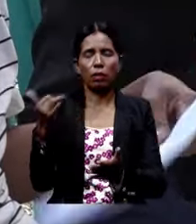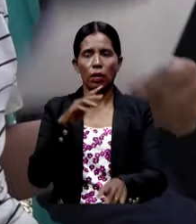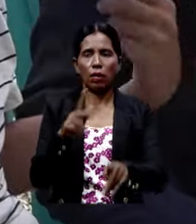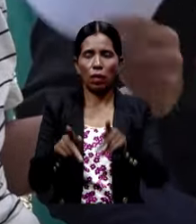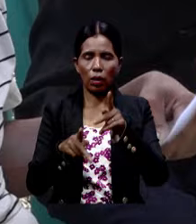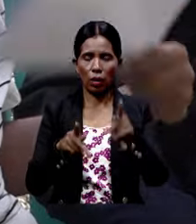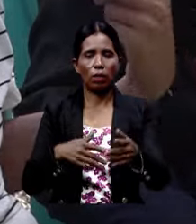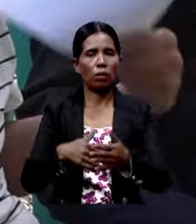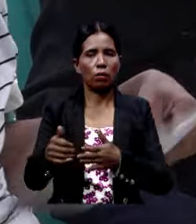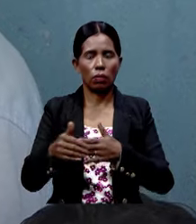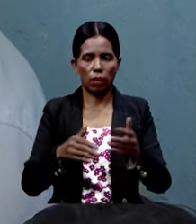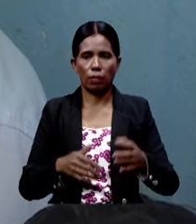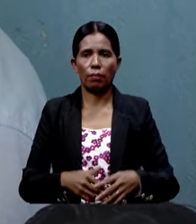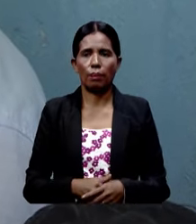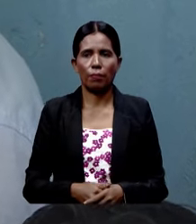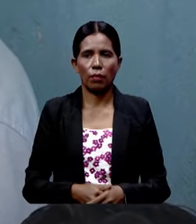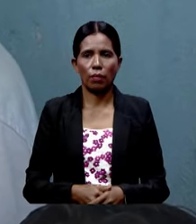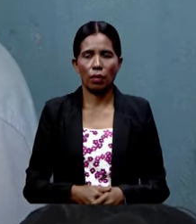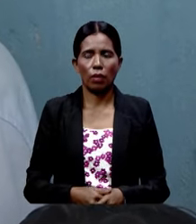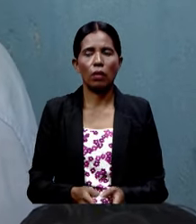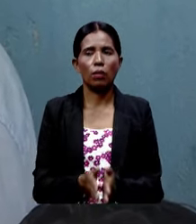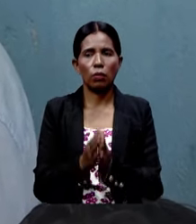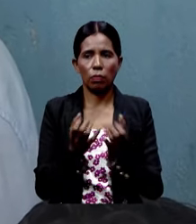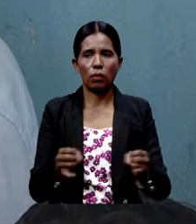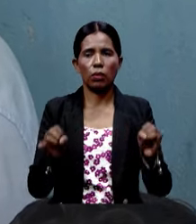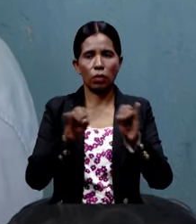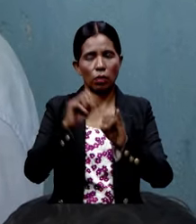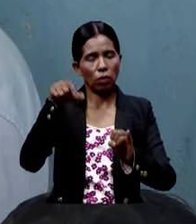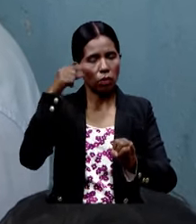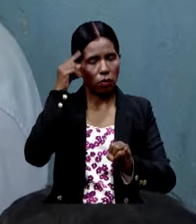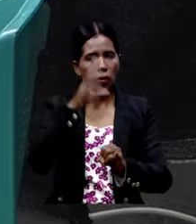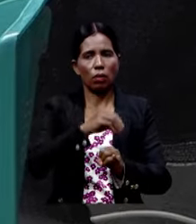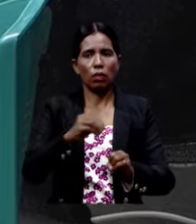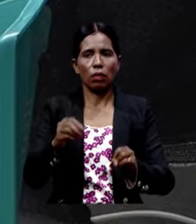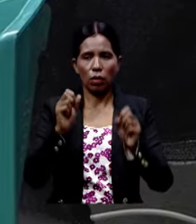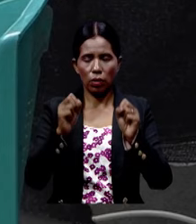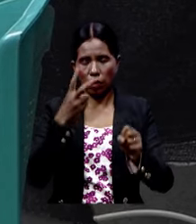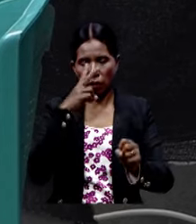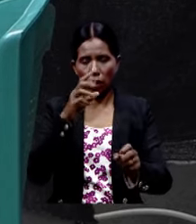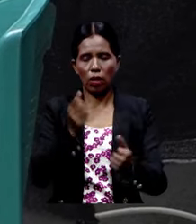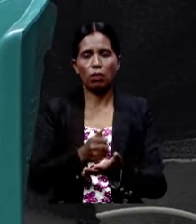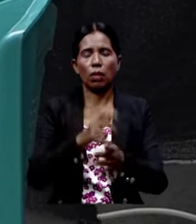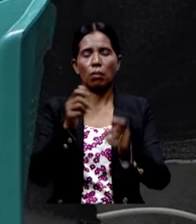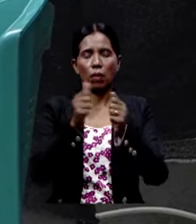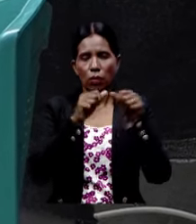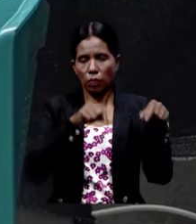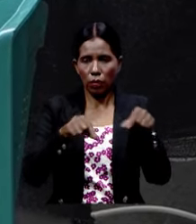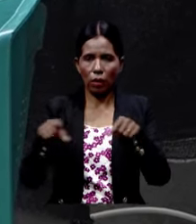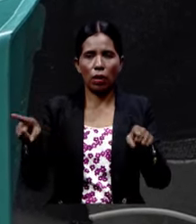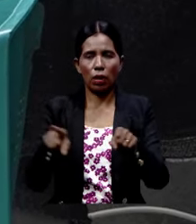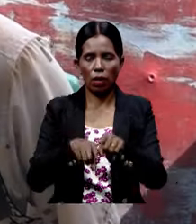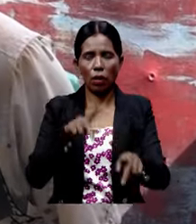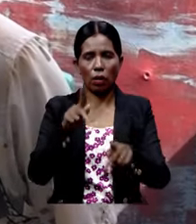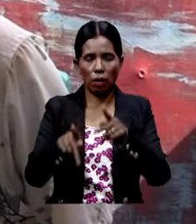ou qualquer condição. No Nene Russo, a instituição governo no privado, a tu trata ema ou deficiência, a nessa moço